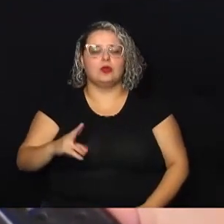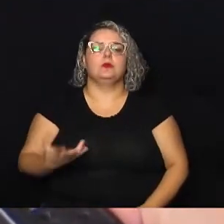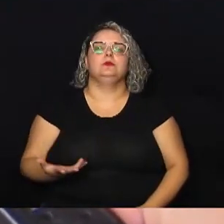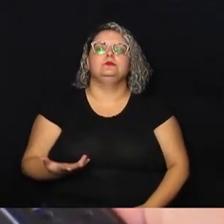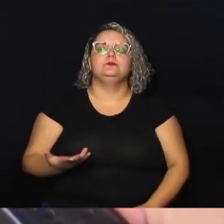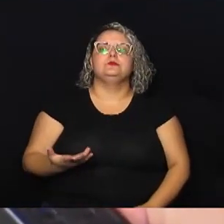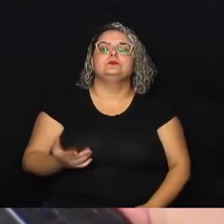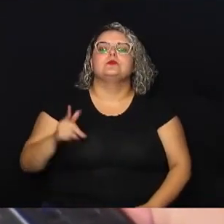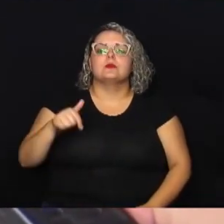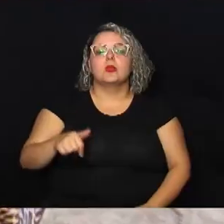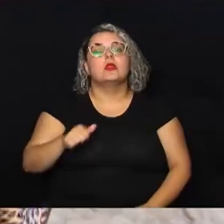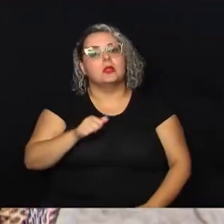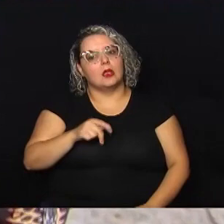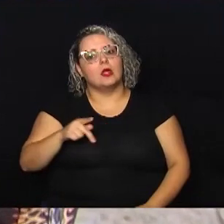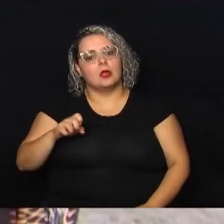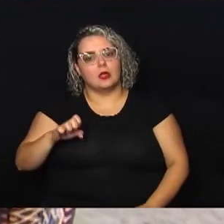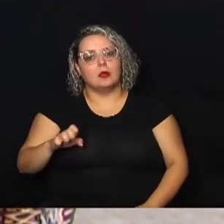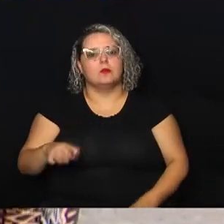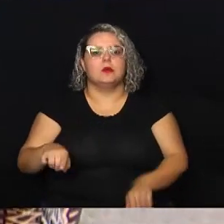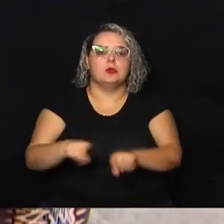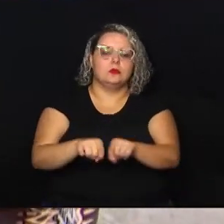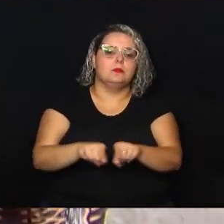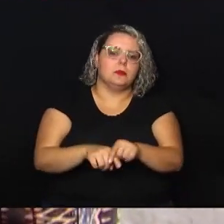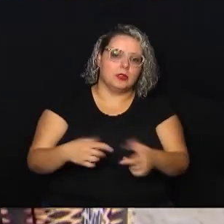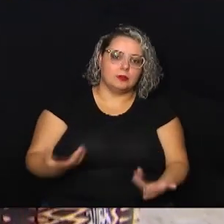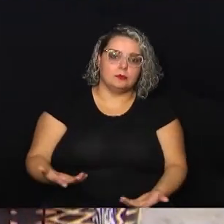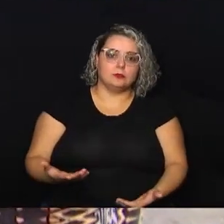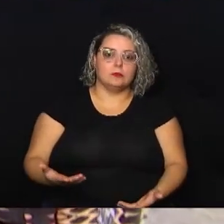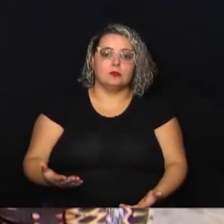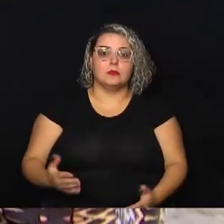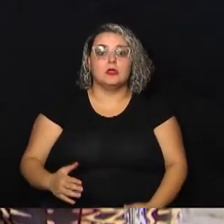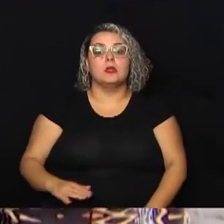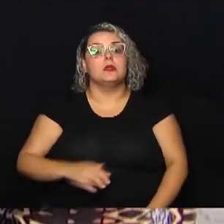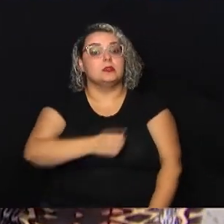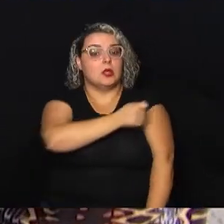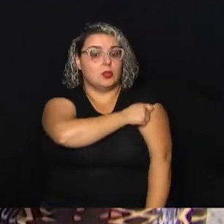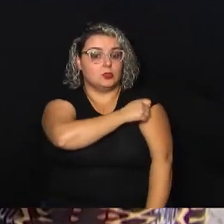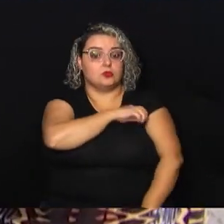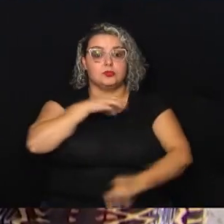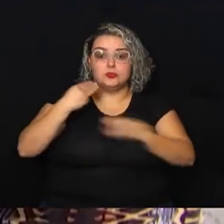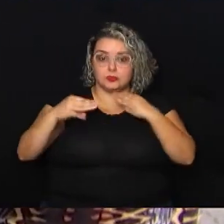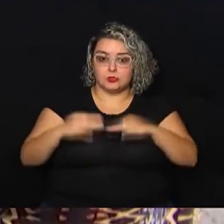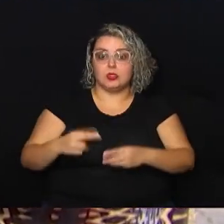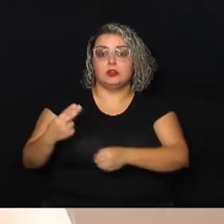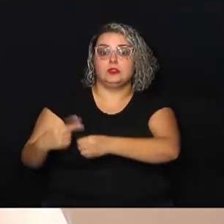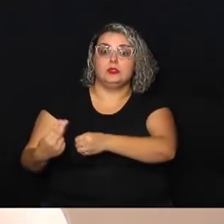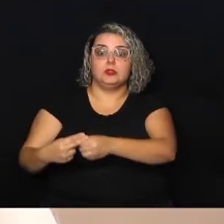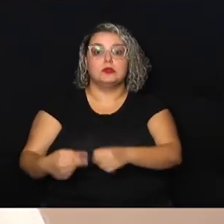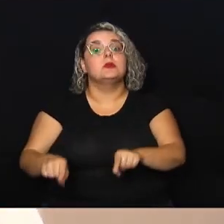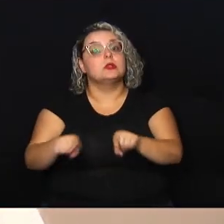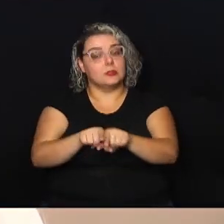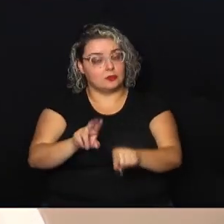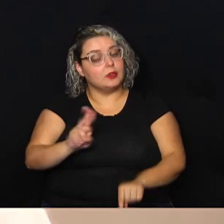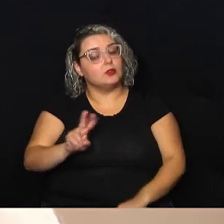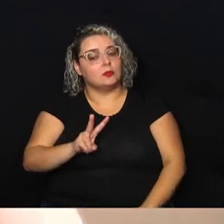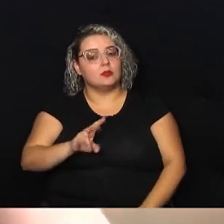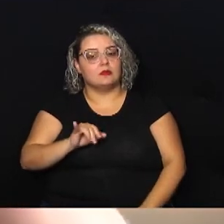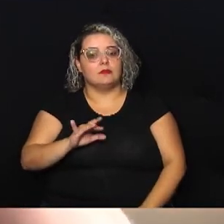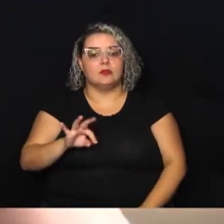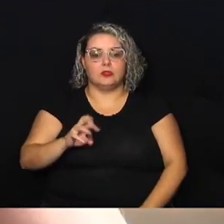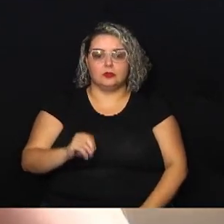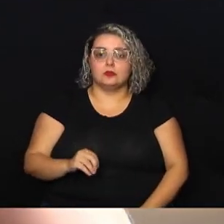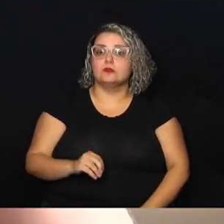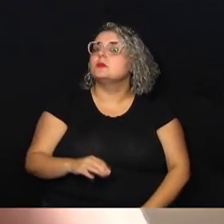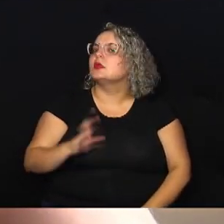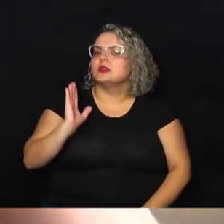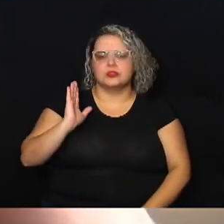na Apple Store também para iPhone. Esse estudante de música da Unicamp, que também chama Vitor, não perdeu tempo e